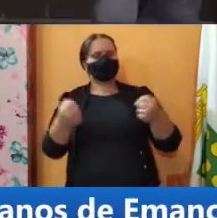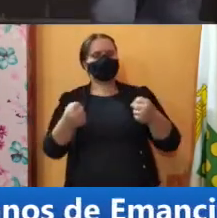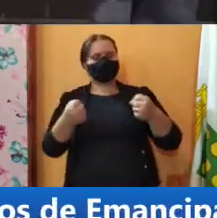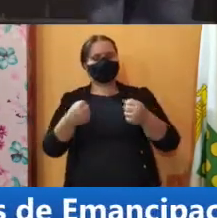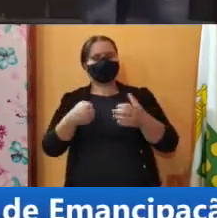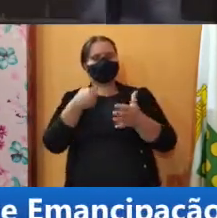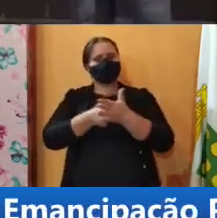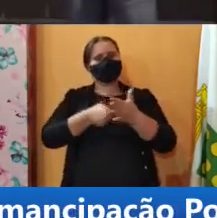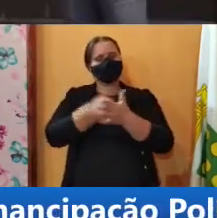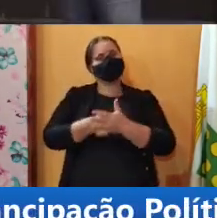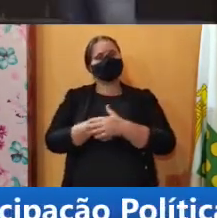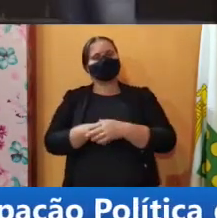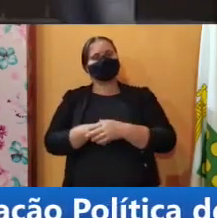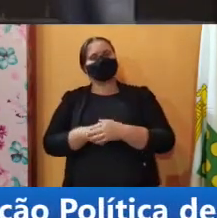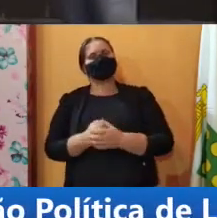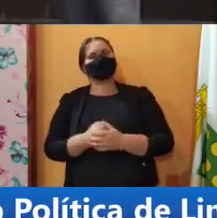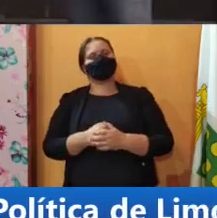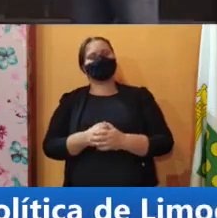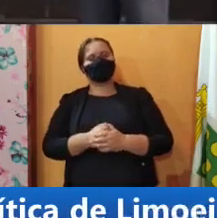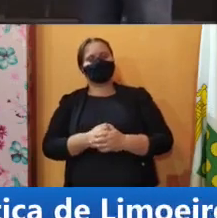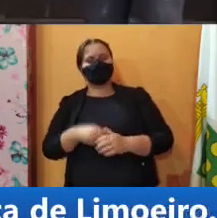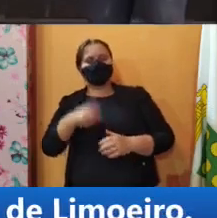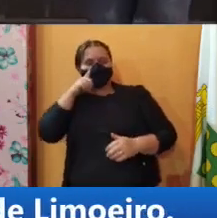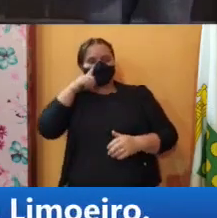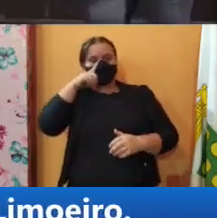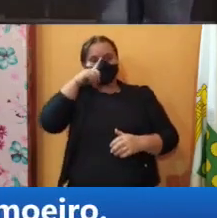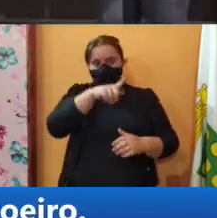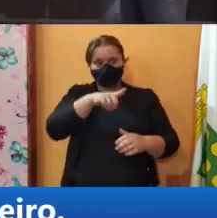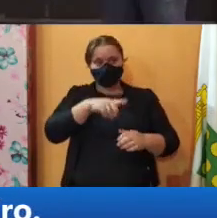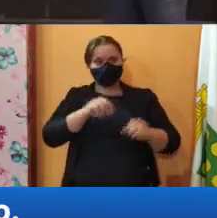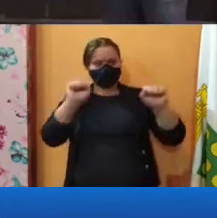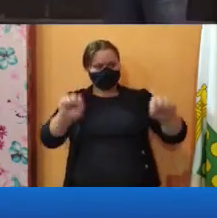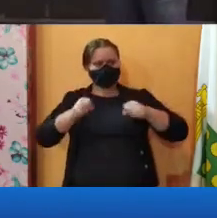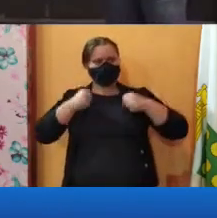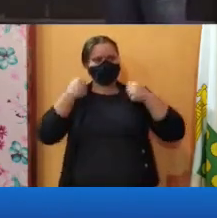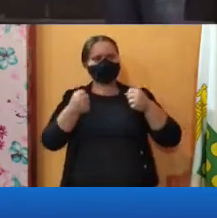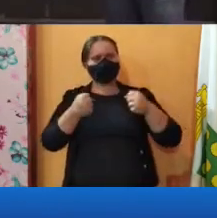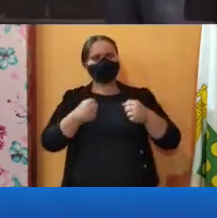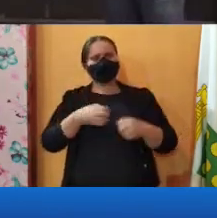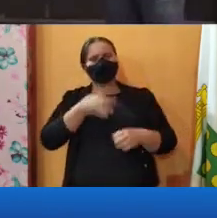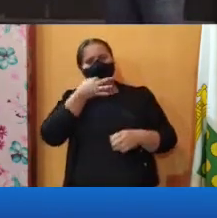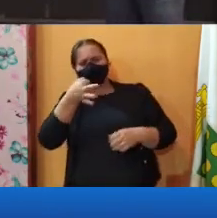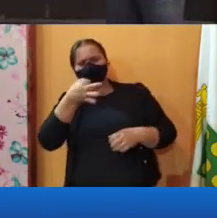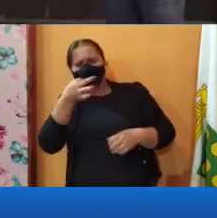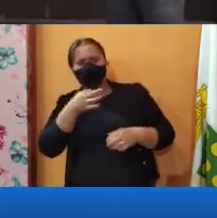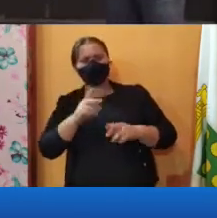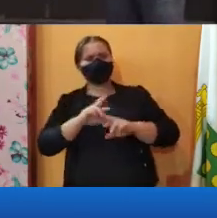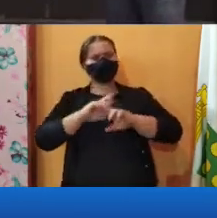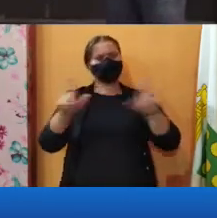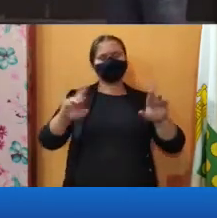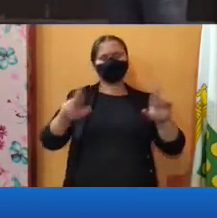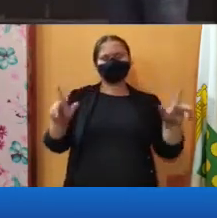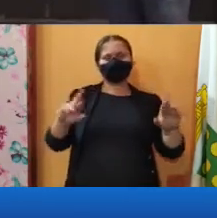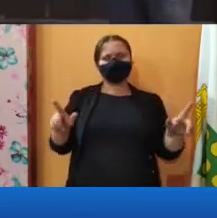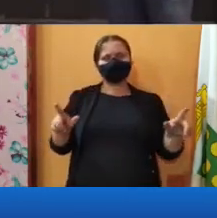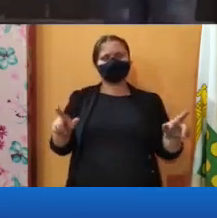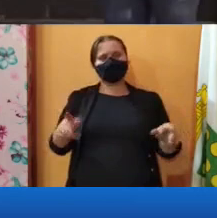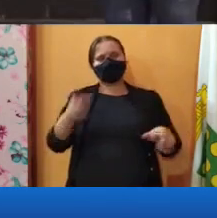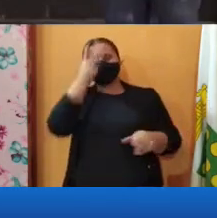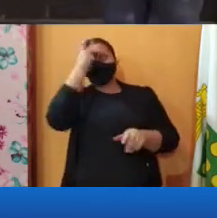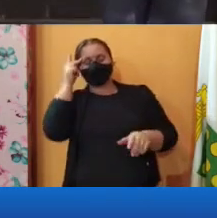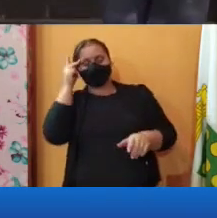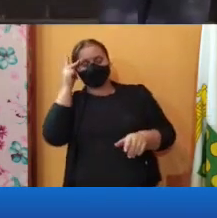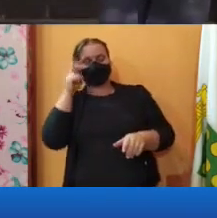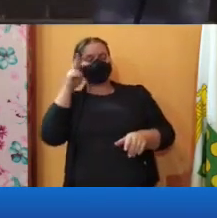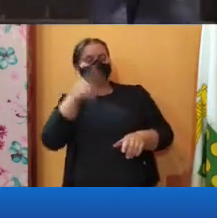e físicos, arriscando a crítica e o julgamento. Muitos deles, a ver outras